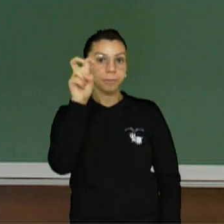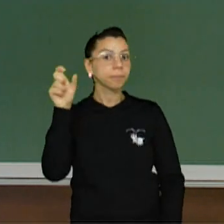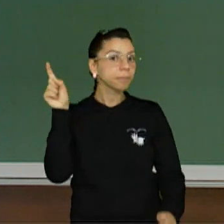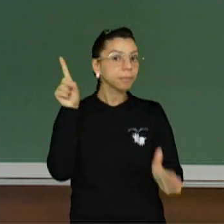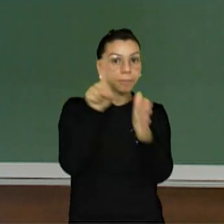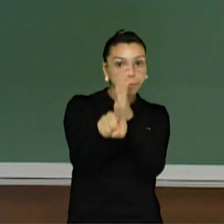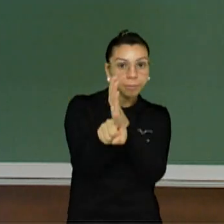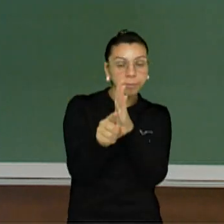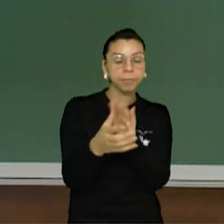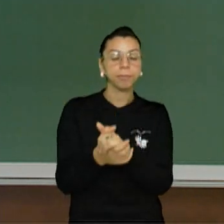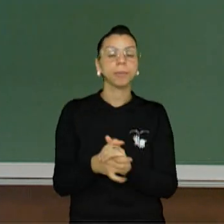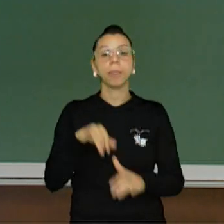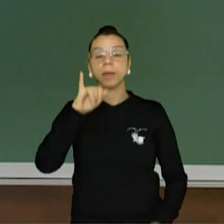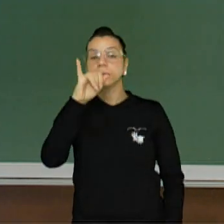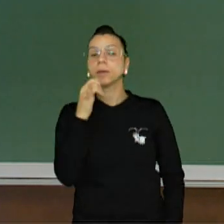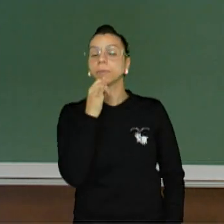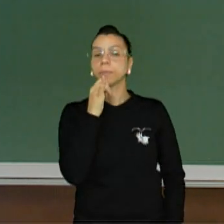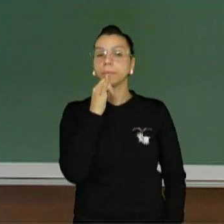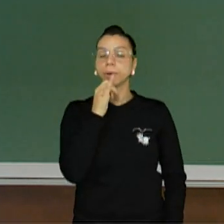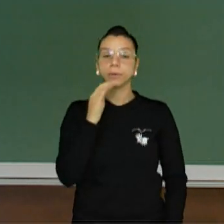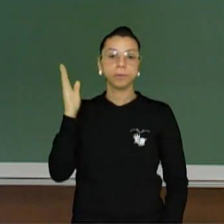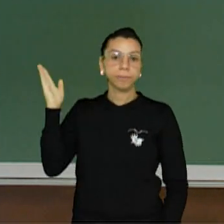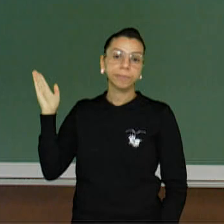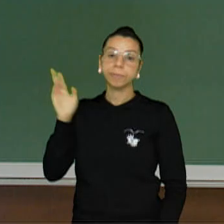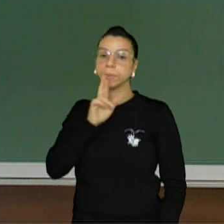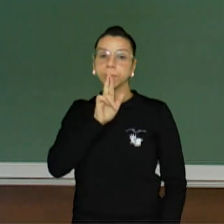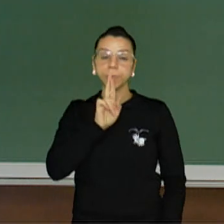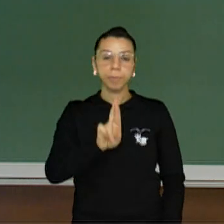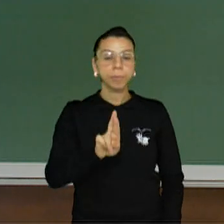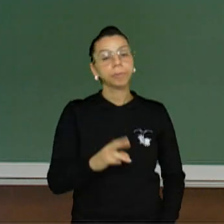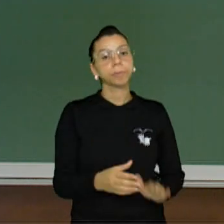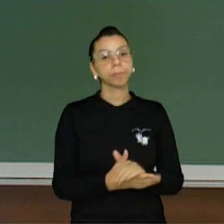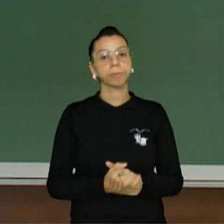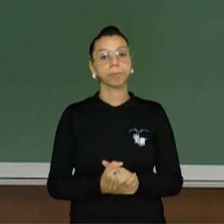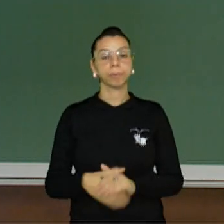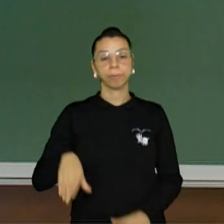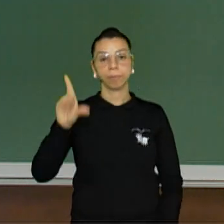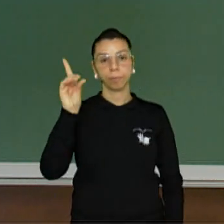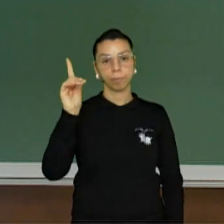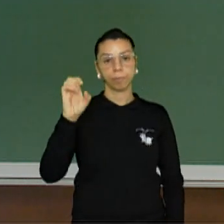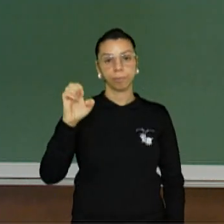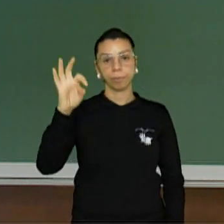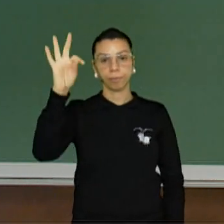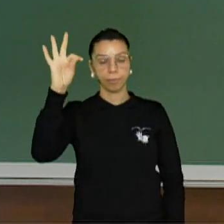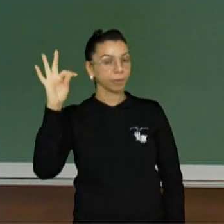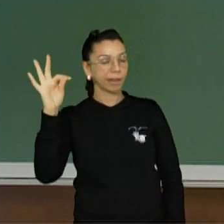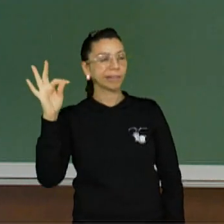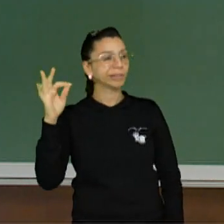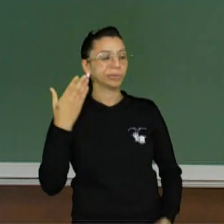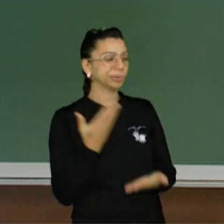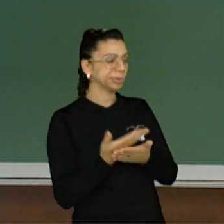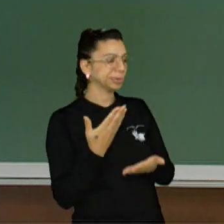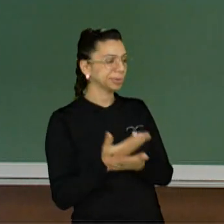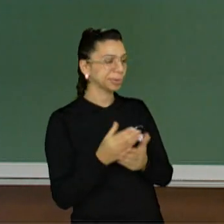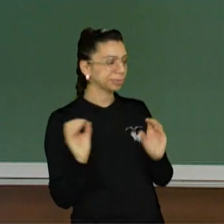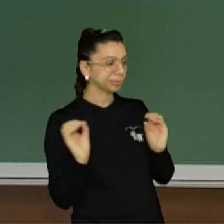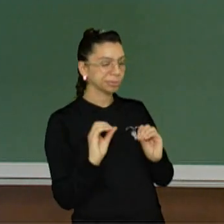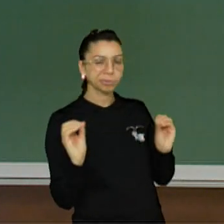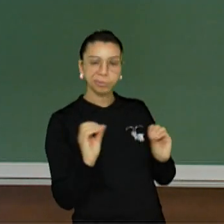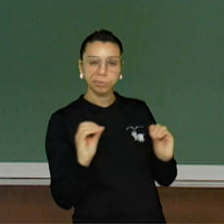questões. E se cai lá para você resolver o determinante de uma matriz e você não estudou nenhuma